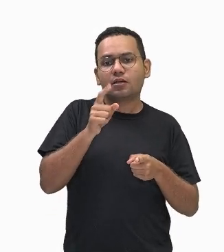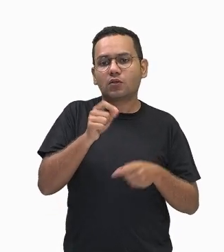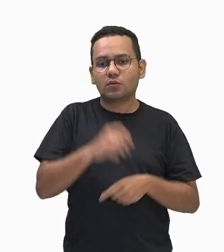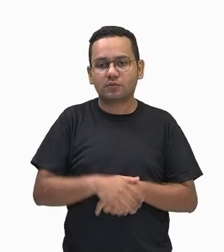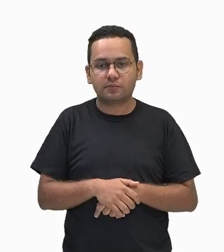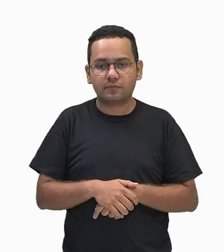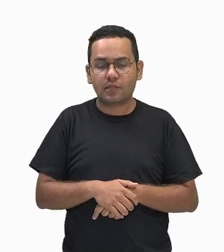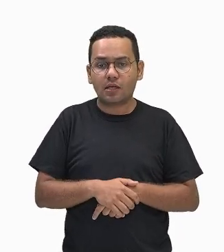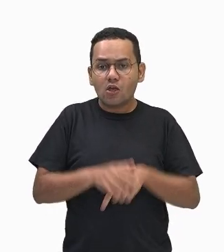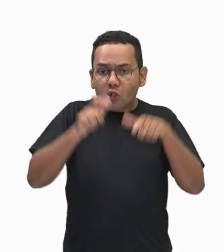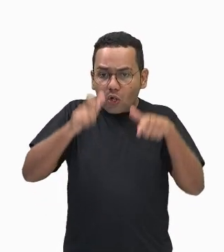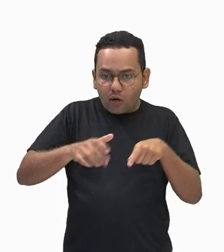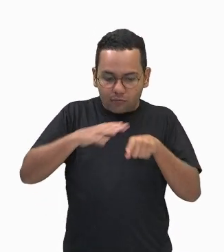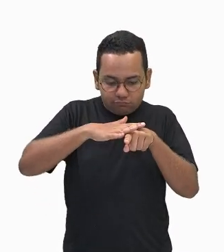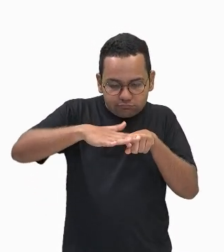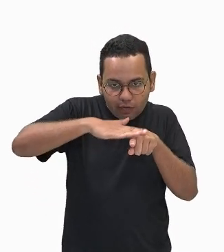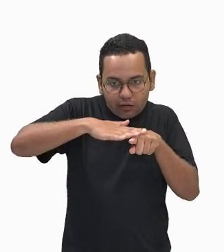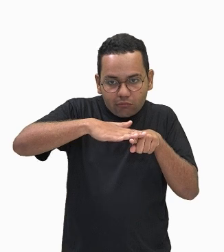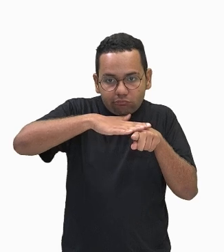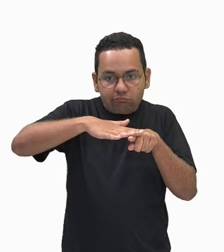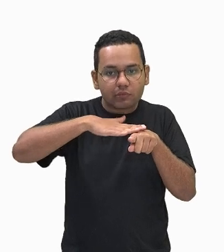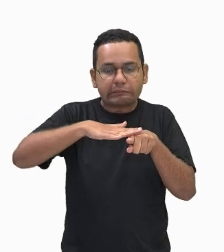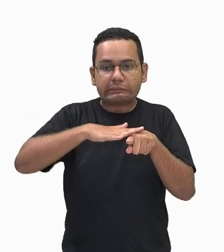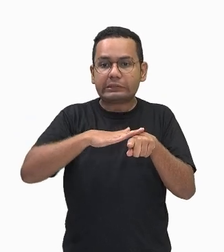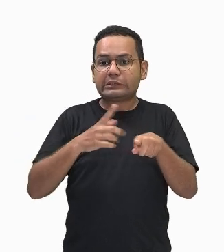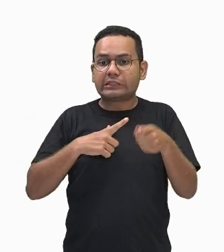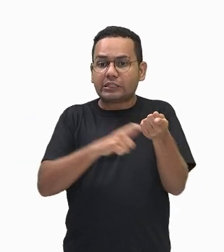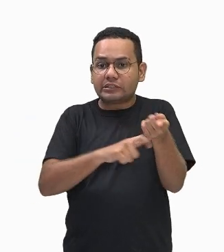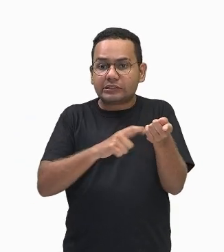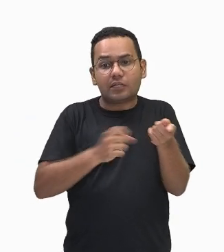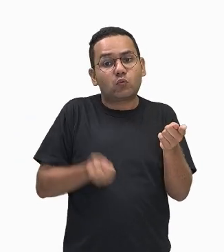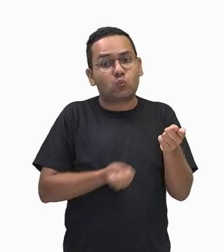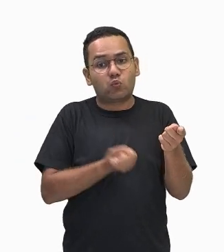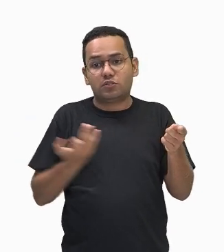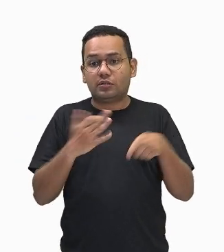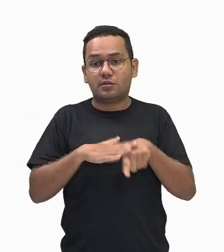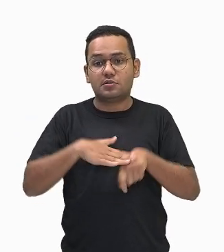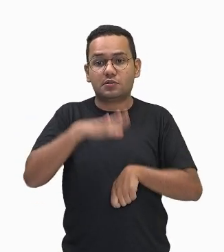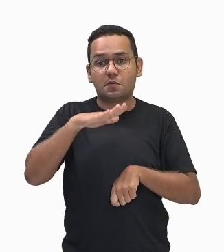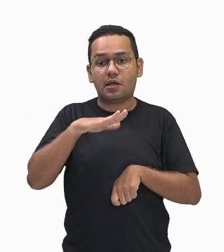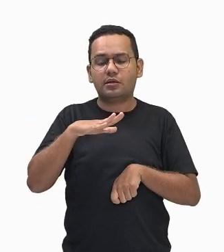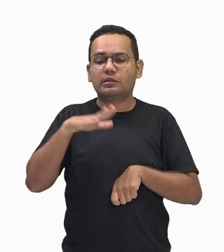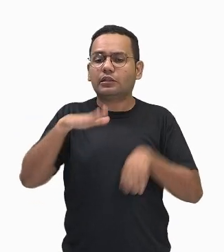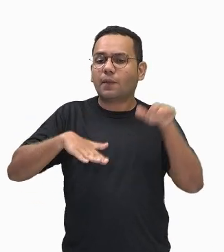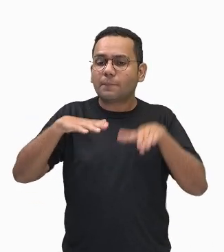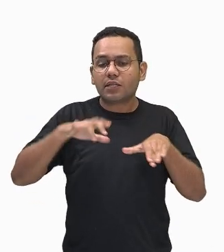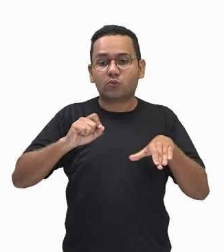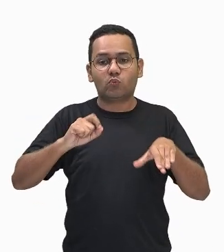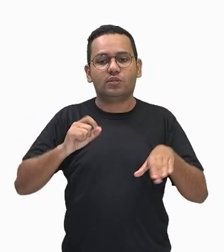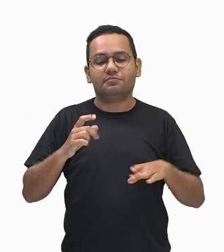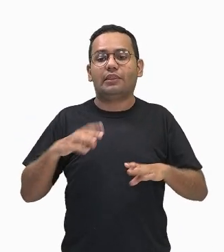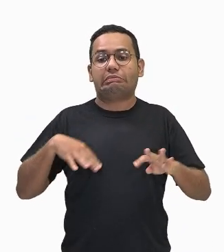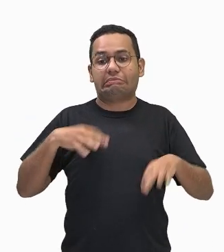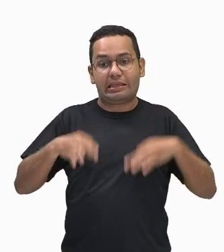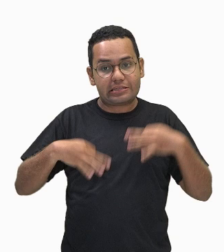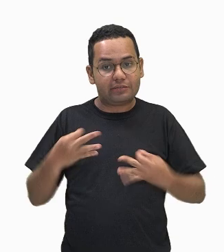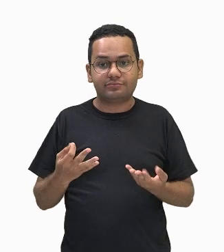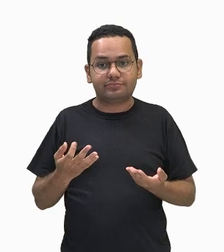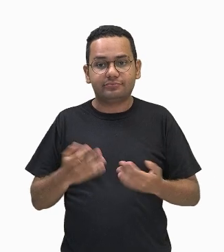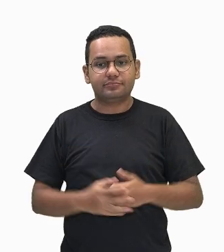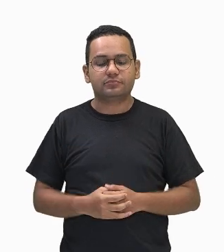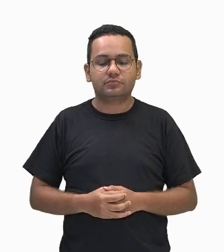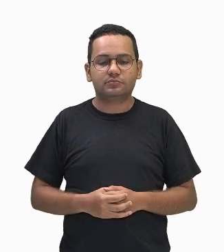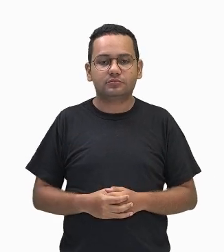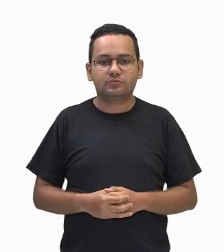do fluxo sanguíneo para o corpo do pênis, geralmente em resposta ao estímulo sexual. É por isso que vai ocorrer um aumento de